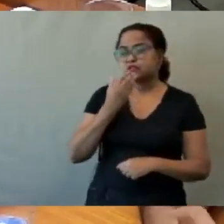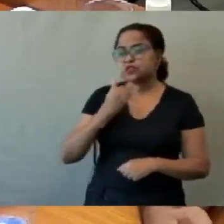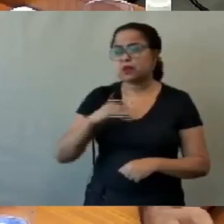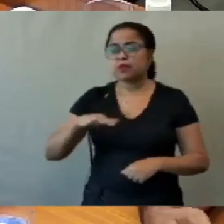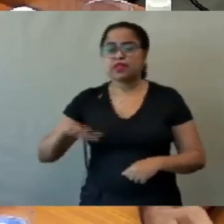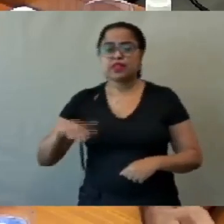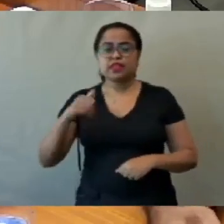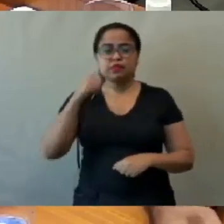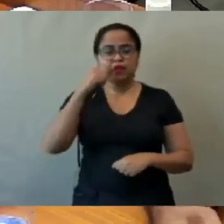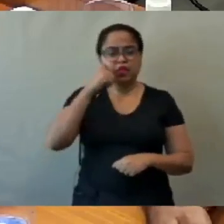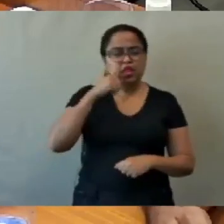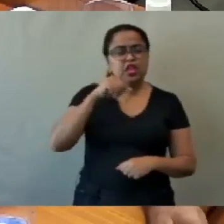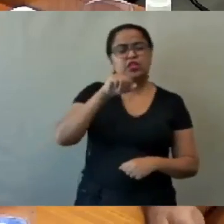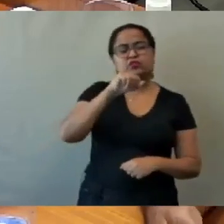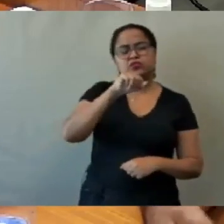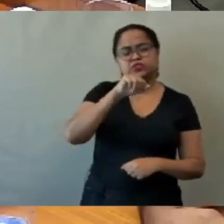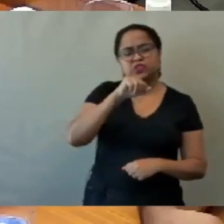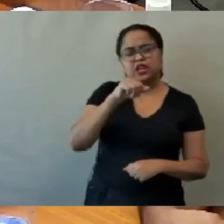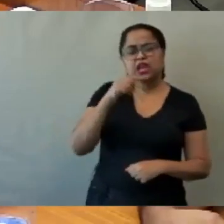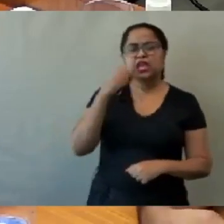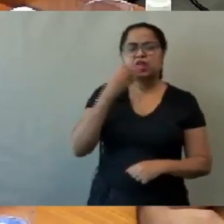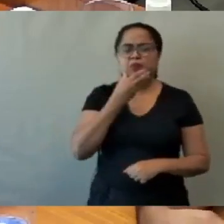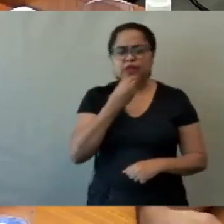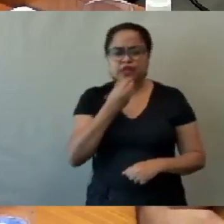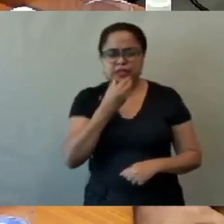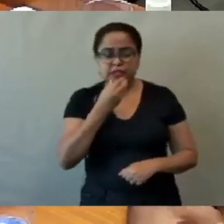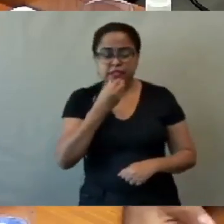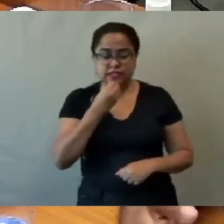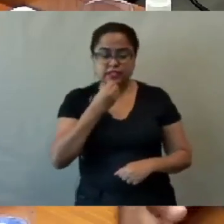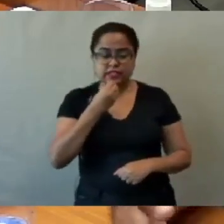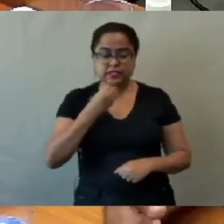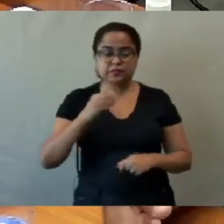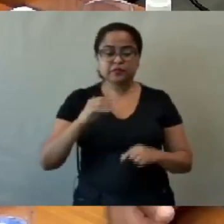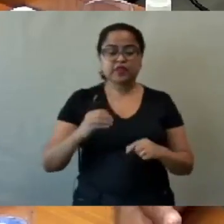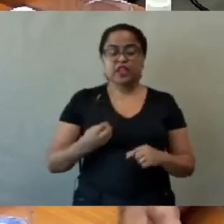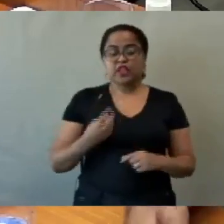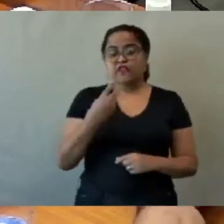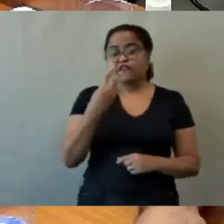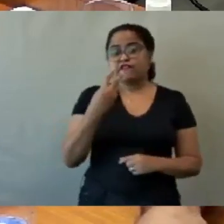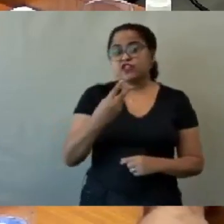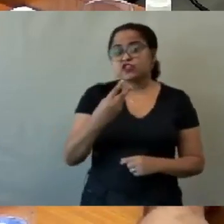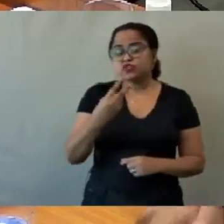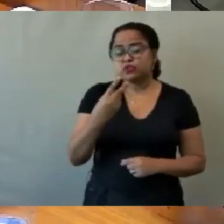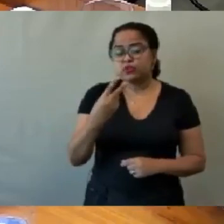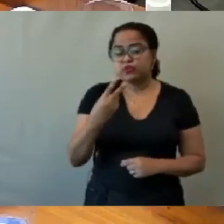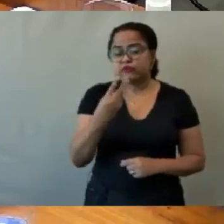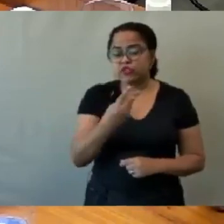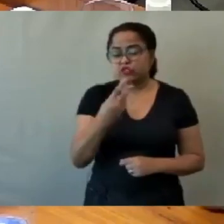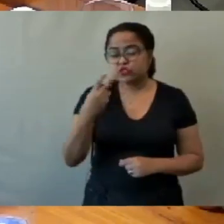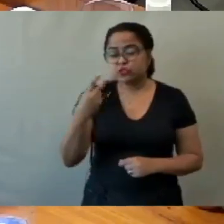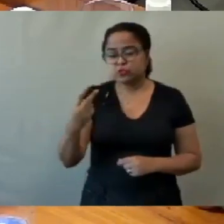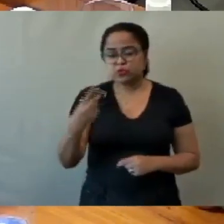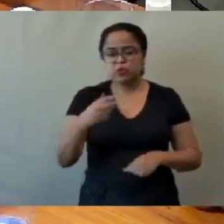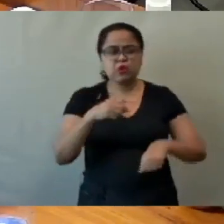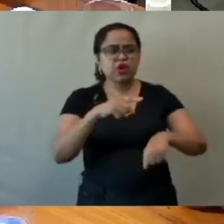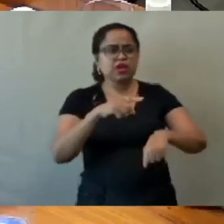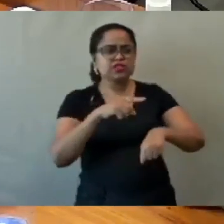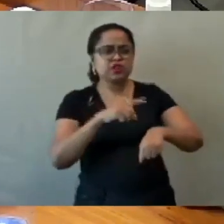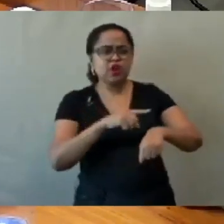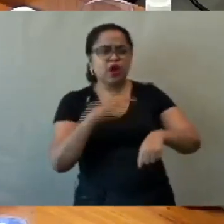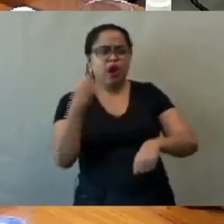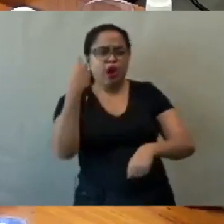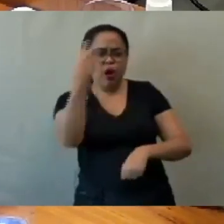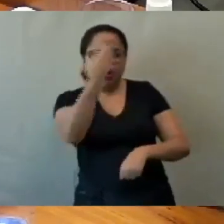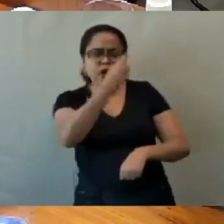sexista, porque as mulheres fazem 22 horas de trabalho semanais, enquanto os homens fazem 11, e as mulheres